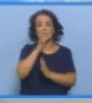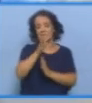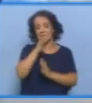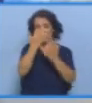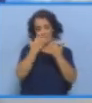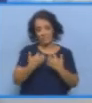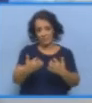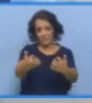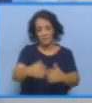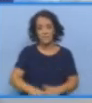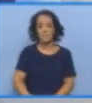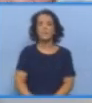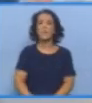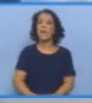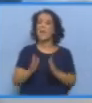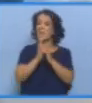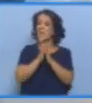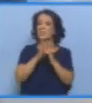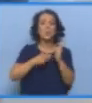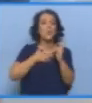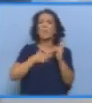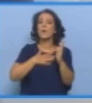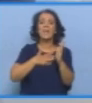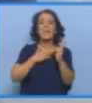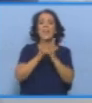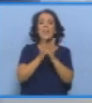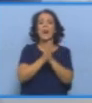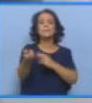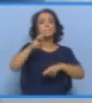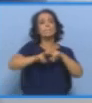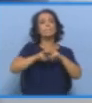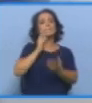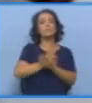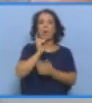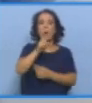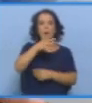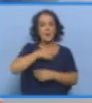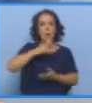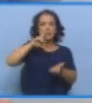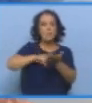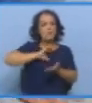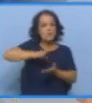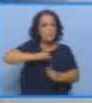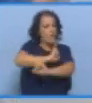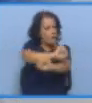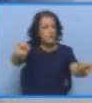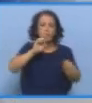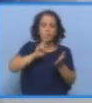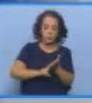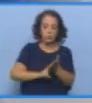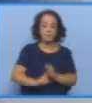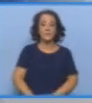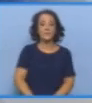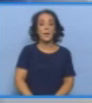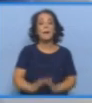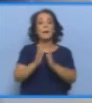aos cristãos: a igreja não quer cristãos de sacristia, não quer cristãos que estejam no mundo real, concreto. E no fim